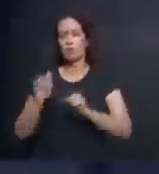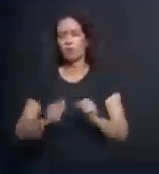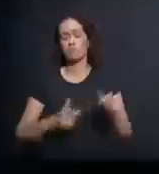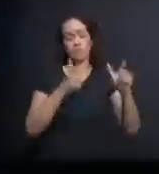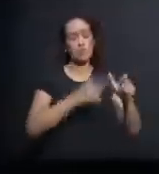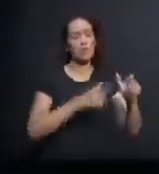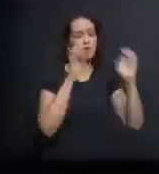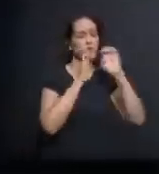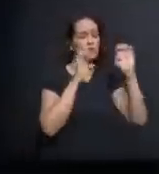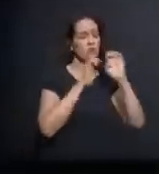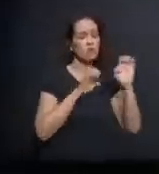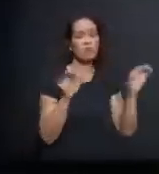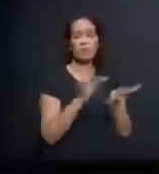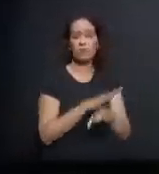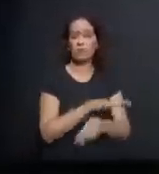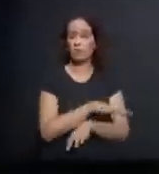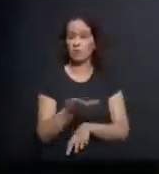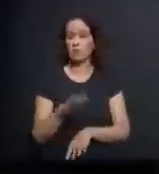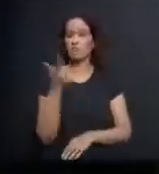ser.